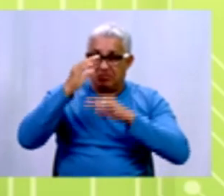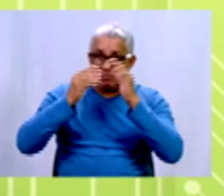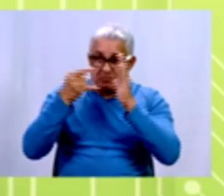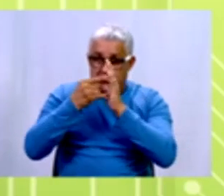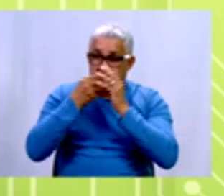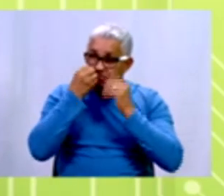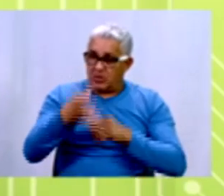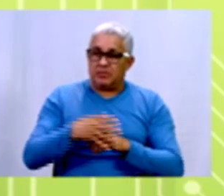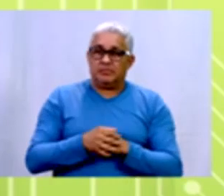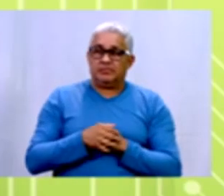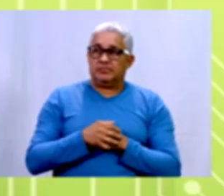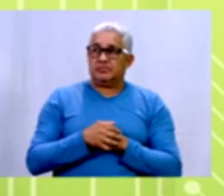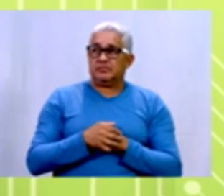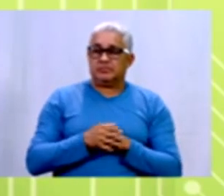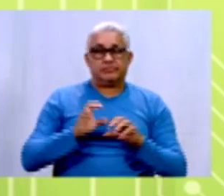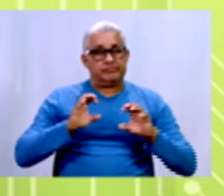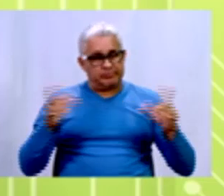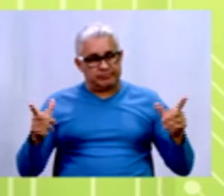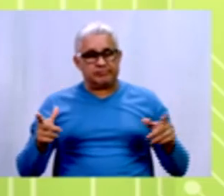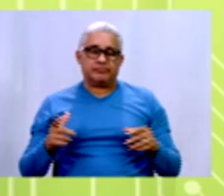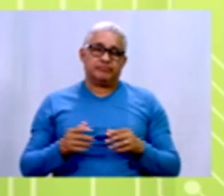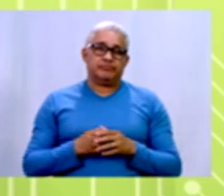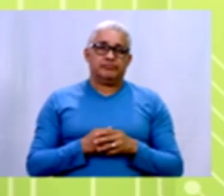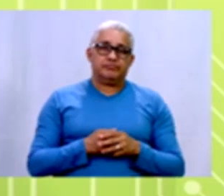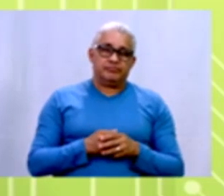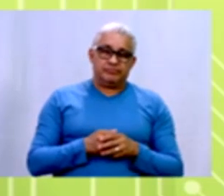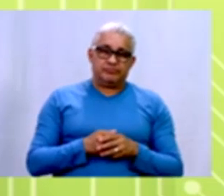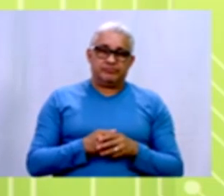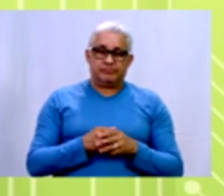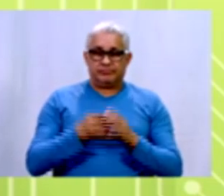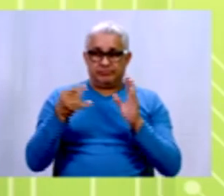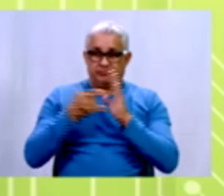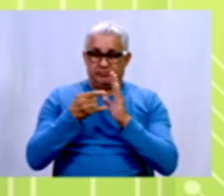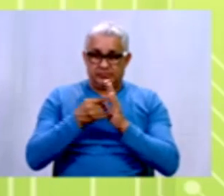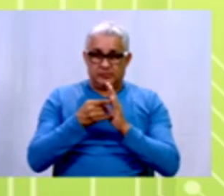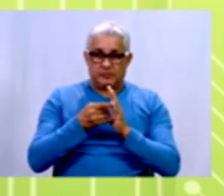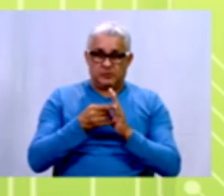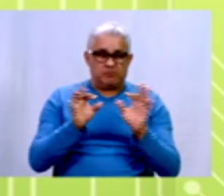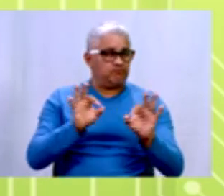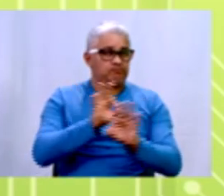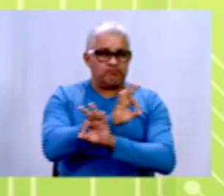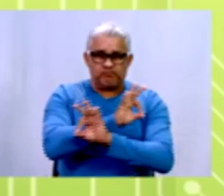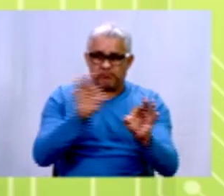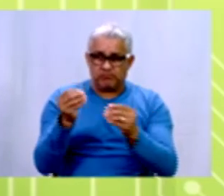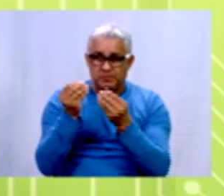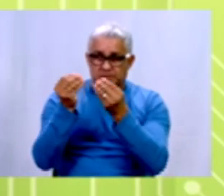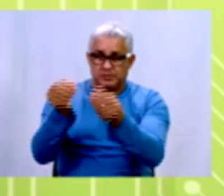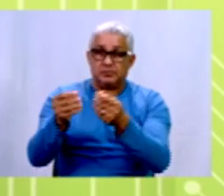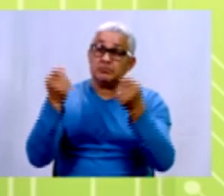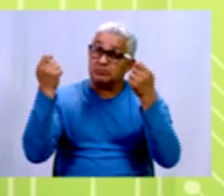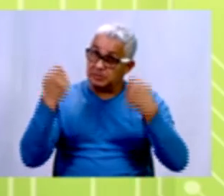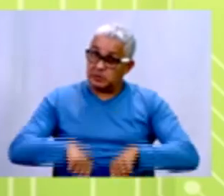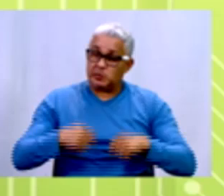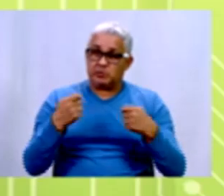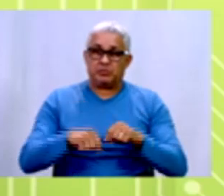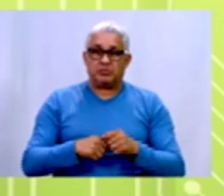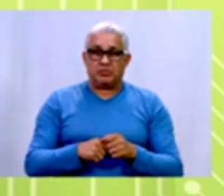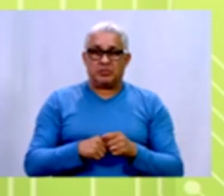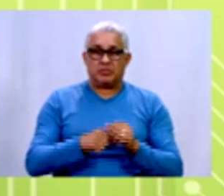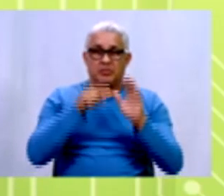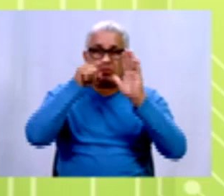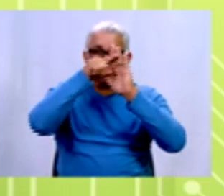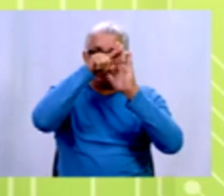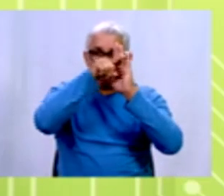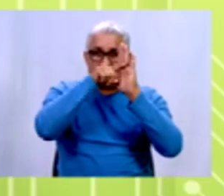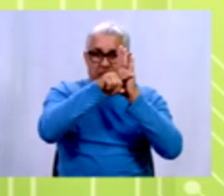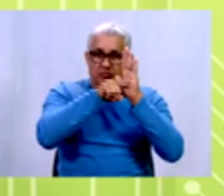é a questão. Claro que para nós chegarmos a um software de qualidade, para entregarmos um software de qualidade, é necessário que requisitos sejam